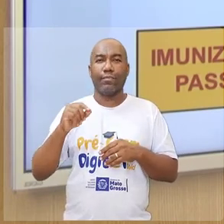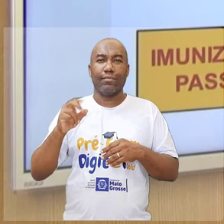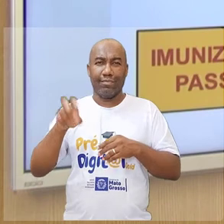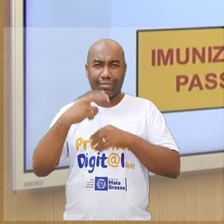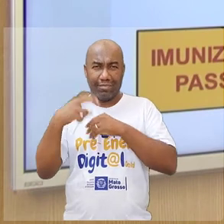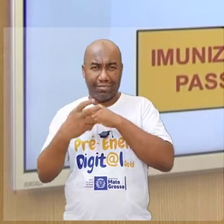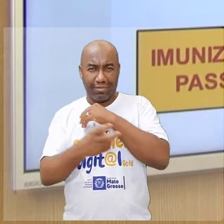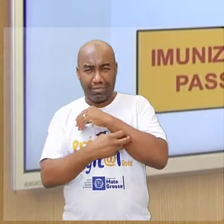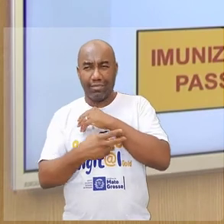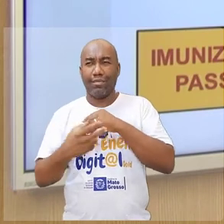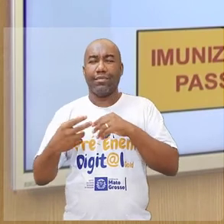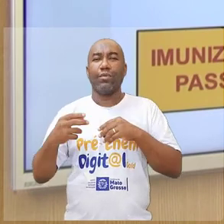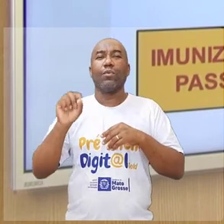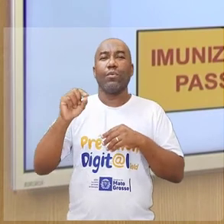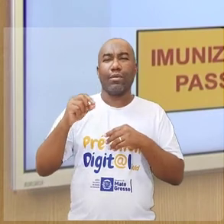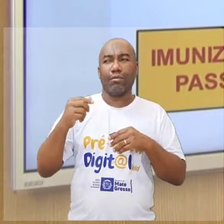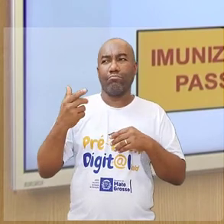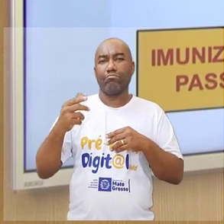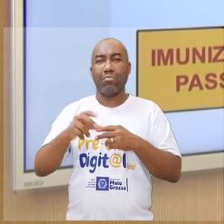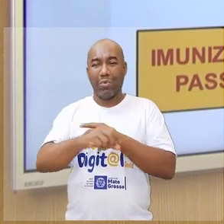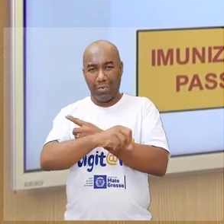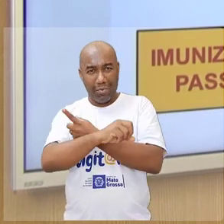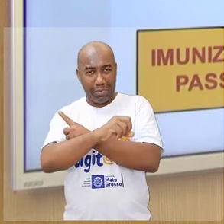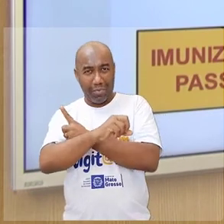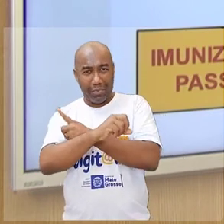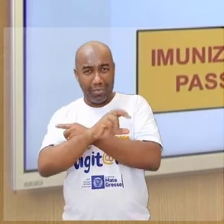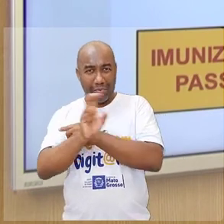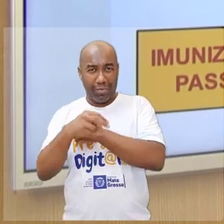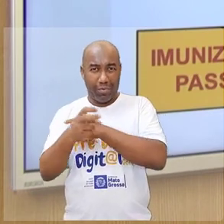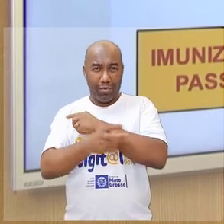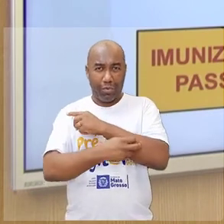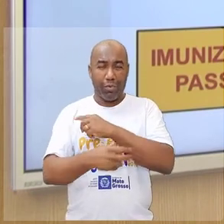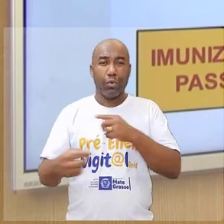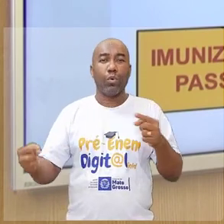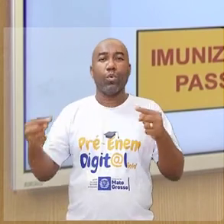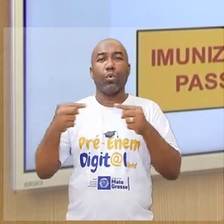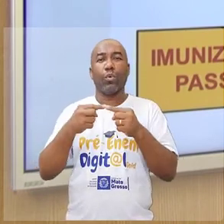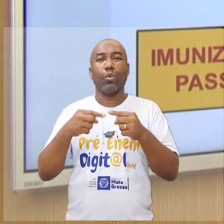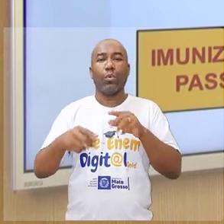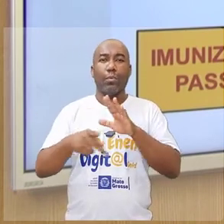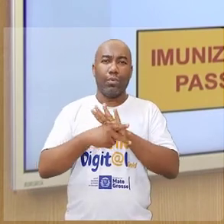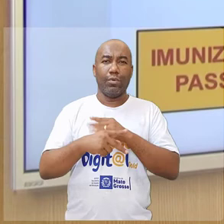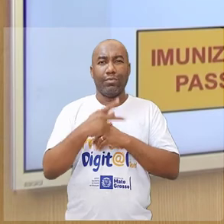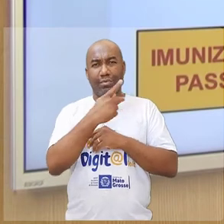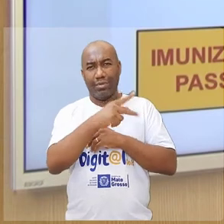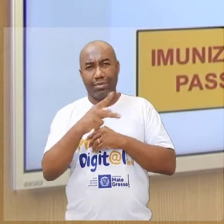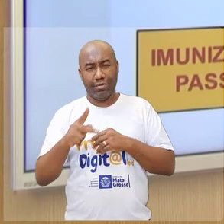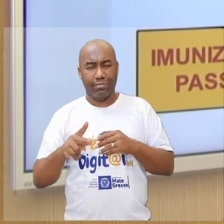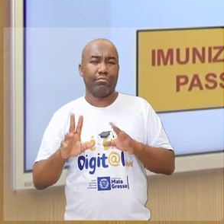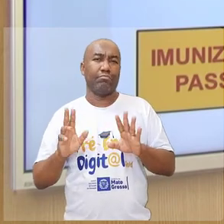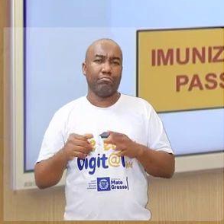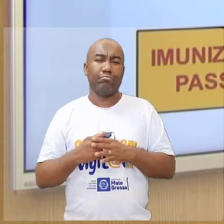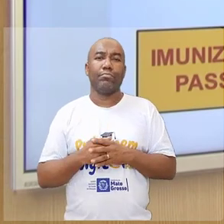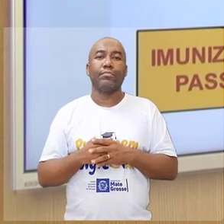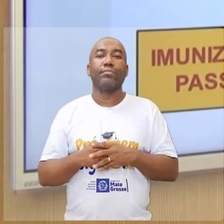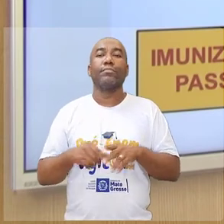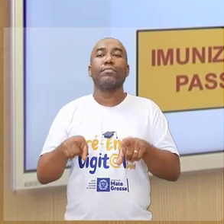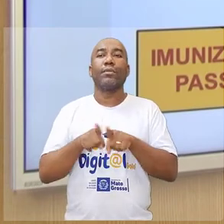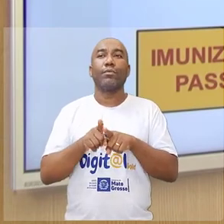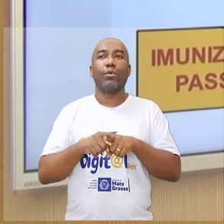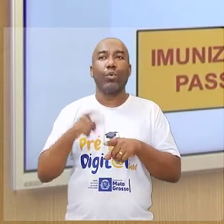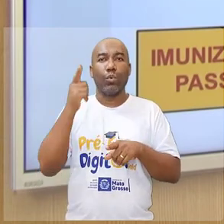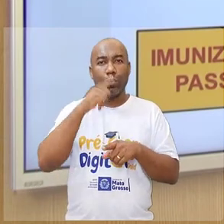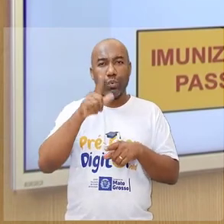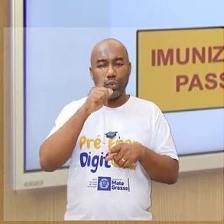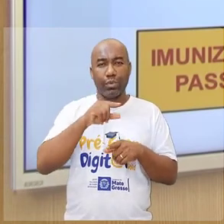cascavel, existe um tipo de soro que é soro anticrotalínico. Tá? É porque é específico